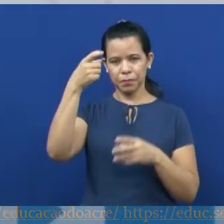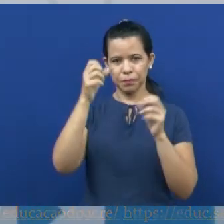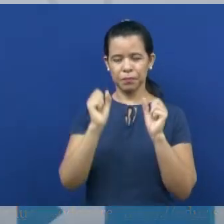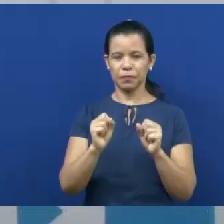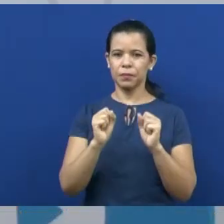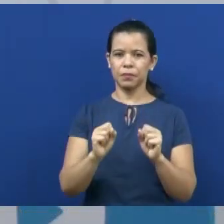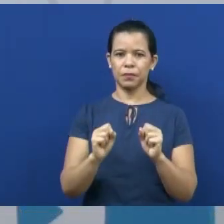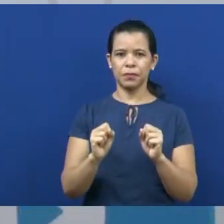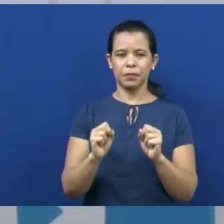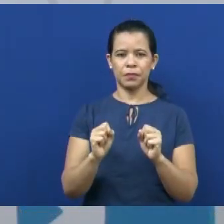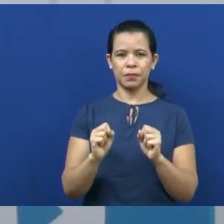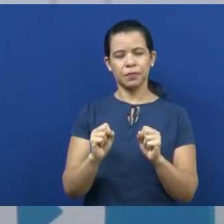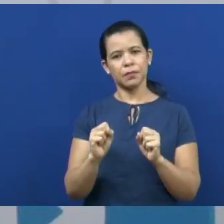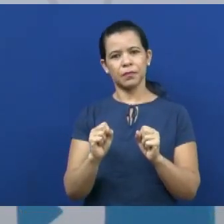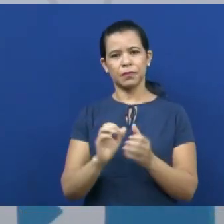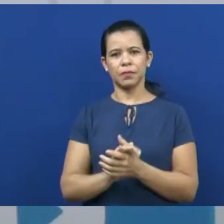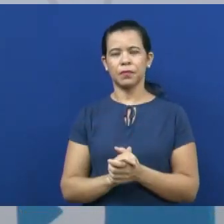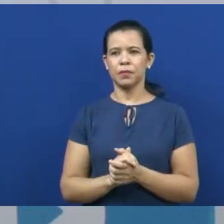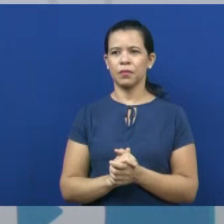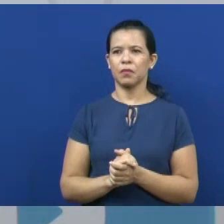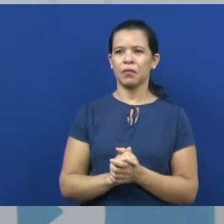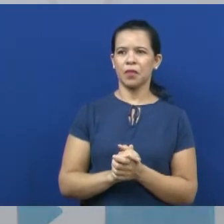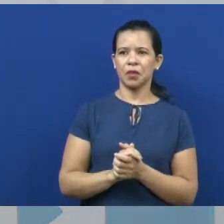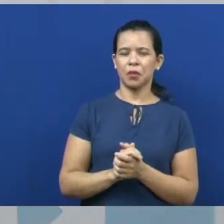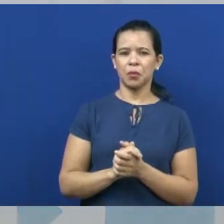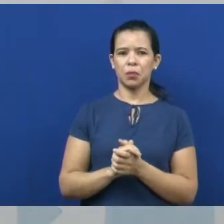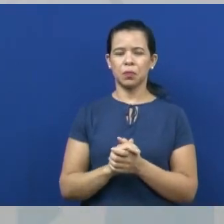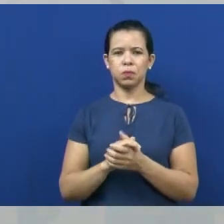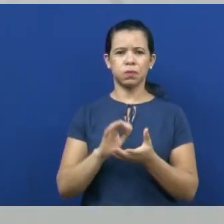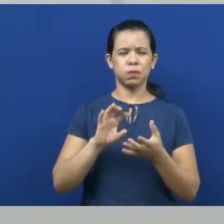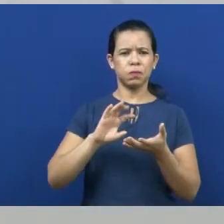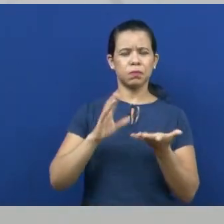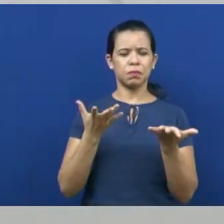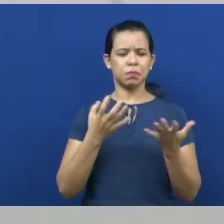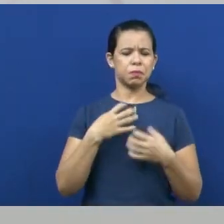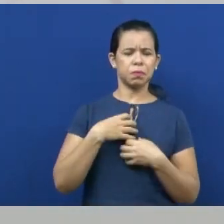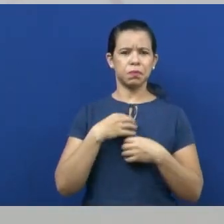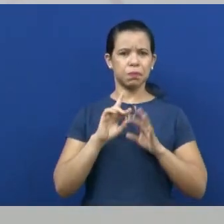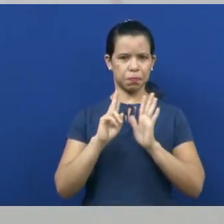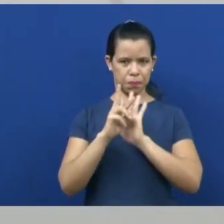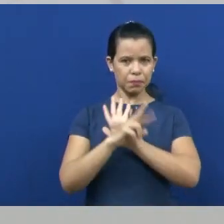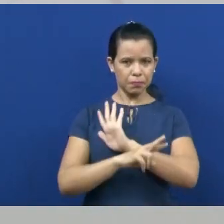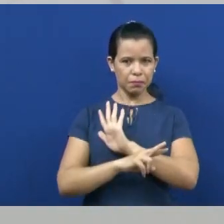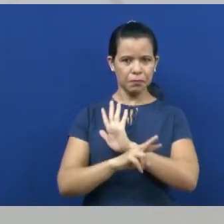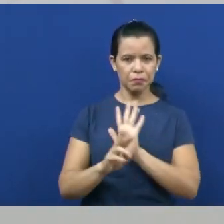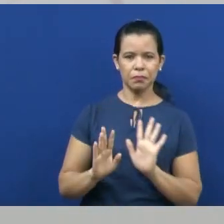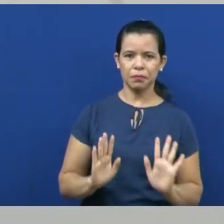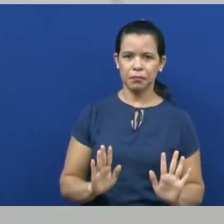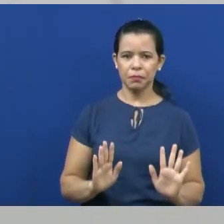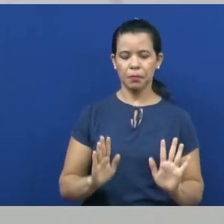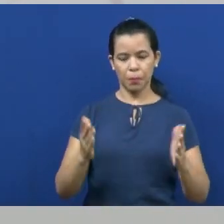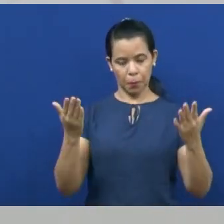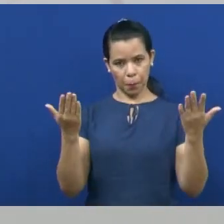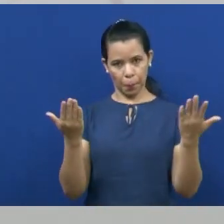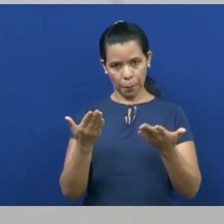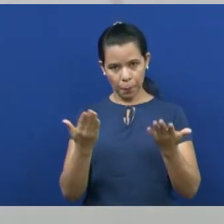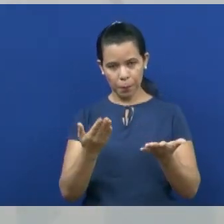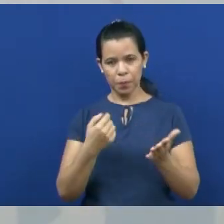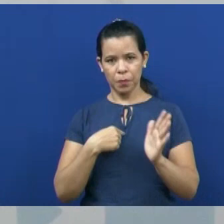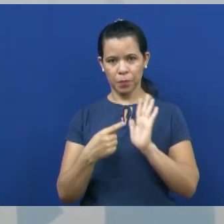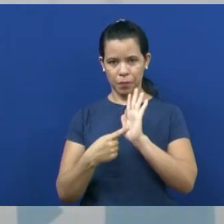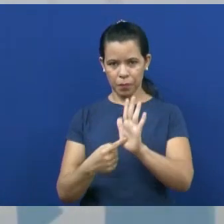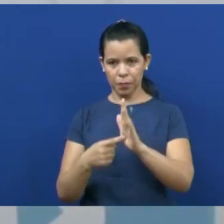ser dada em vários sentidos. Nesse caso, eu trouxe para essa aula 2